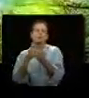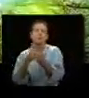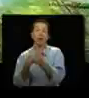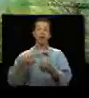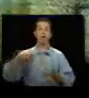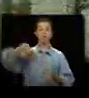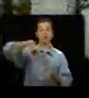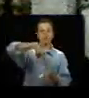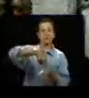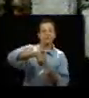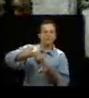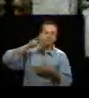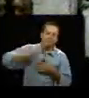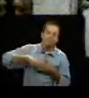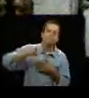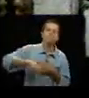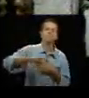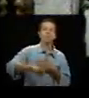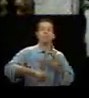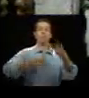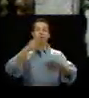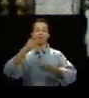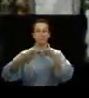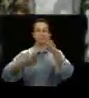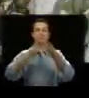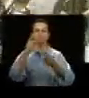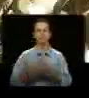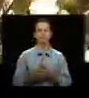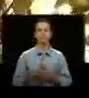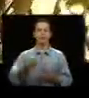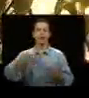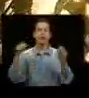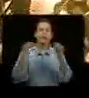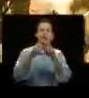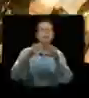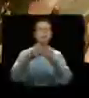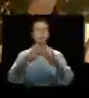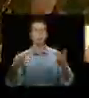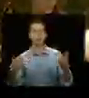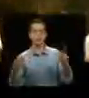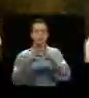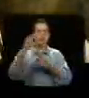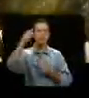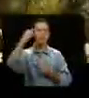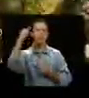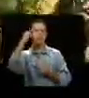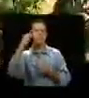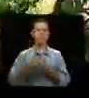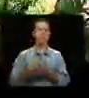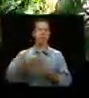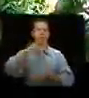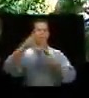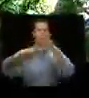me pus de pé, andei, falei. Eu fazedor de coisas, eu pensante,